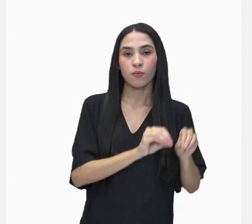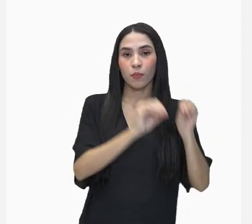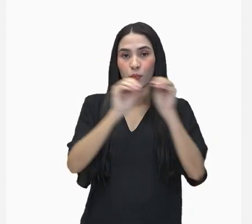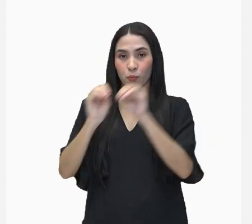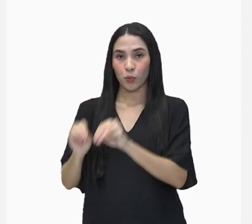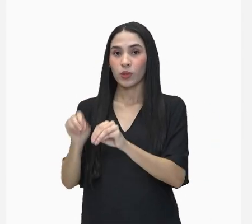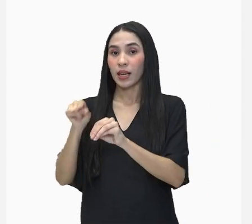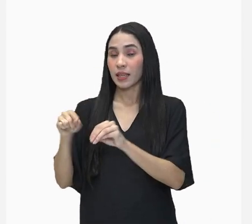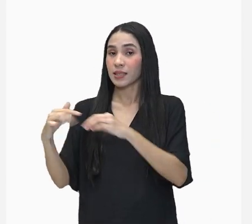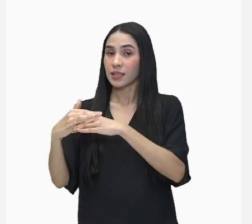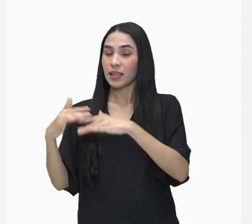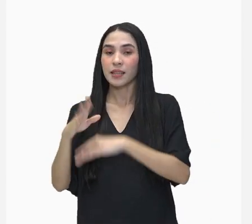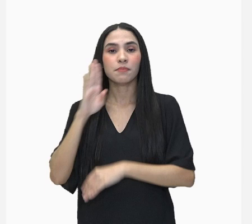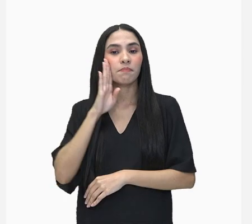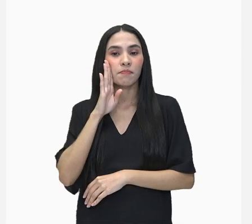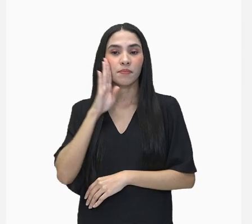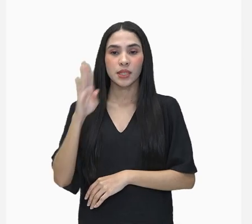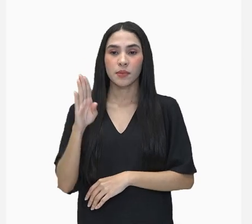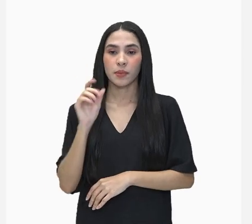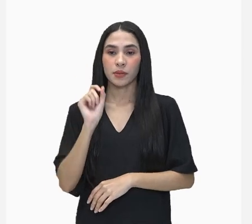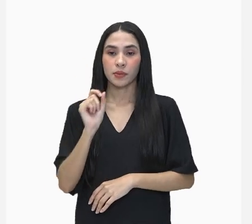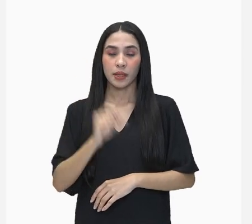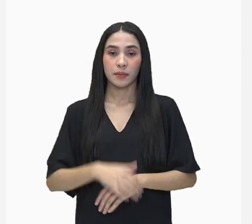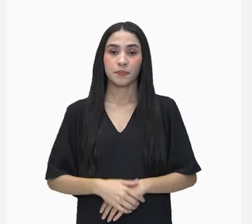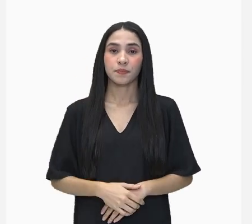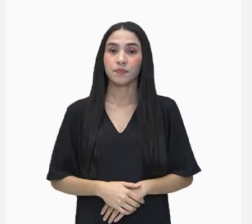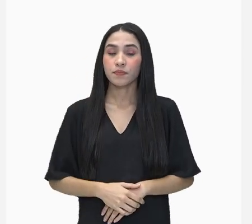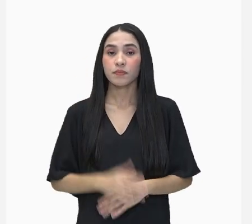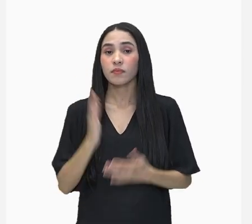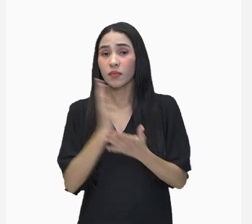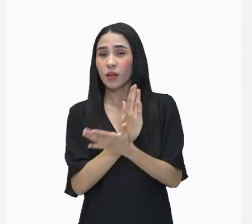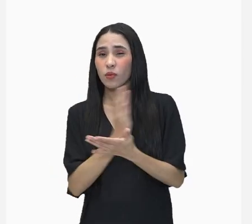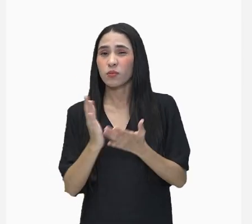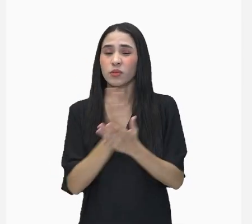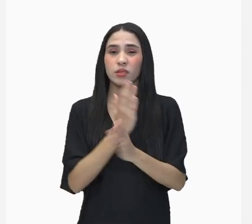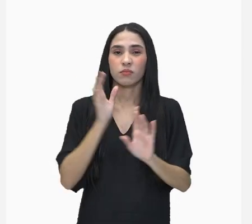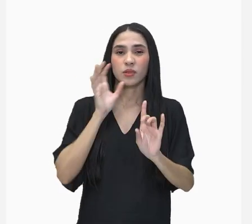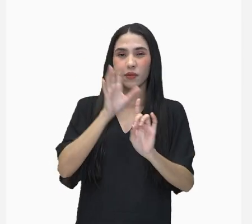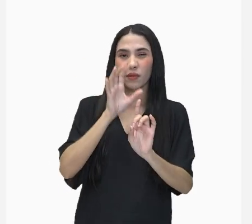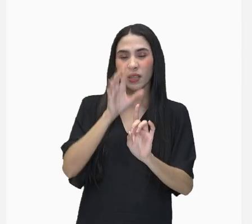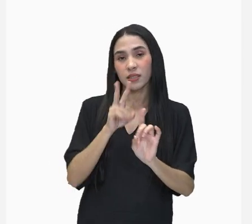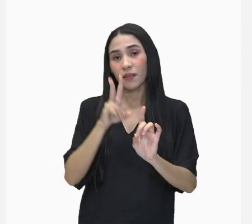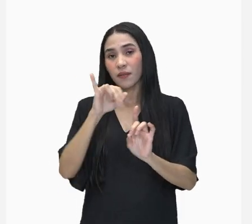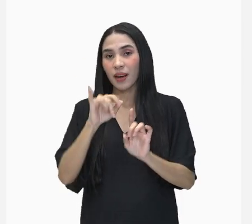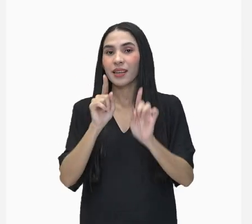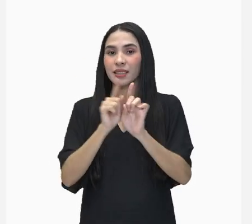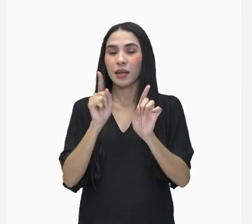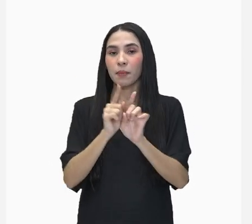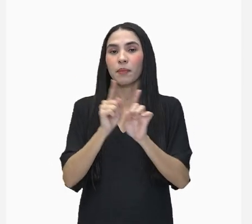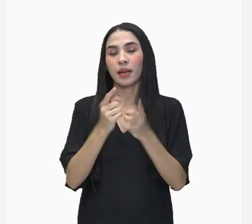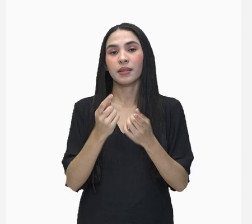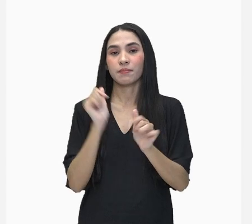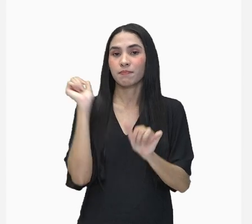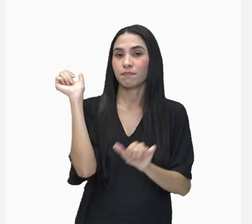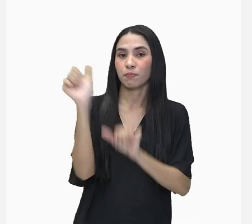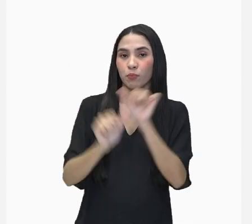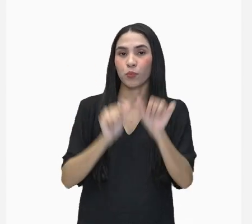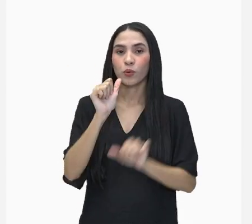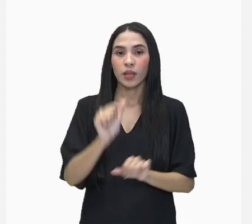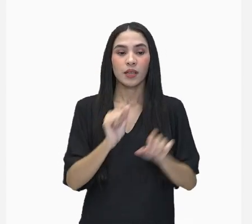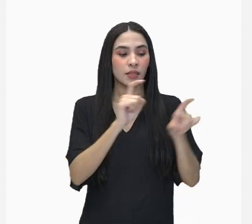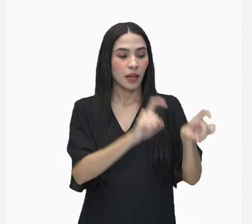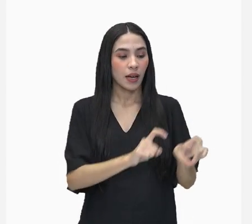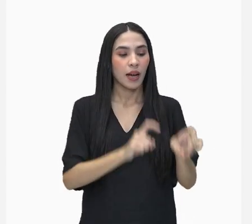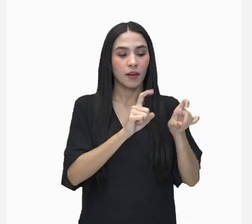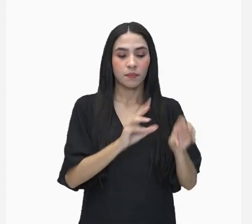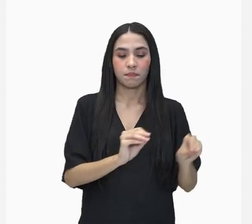cidades, principalmente por conta de que alguns fatores vão contribuir para esse deslocamento da população da área rural para a